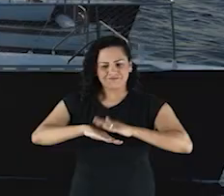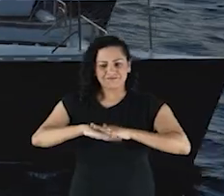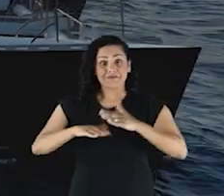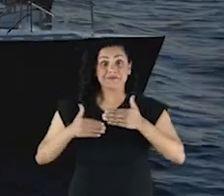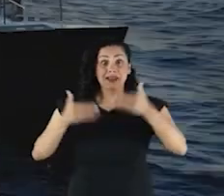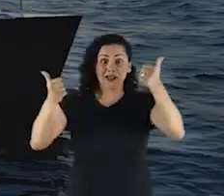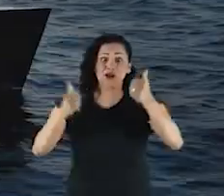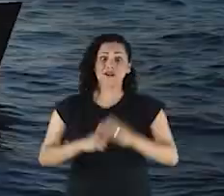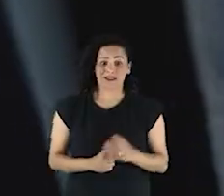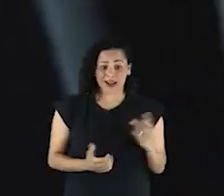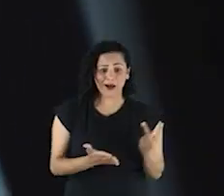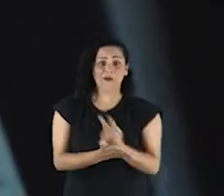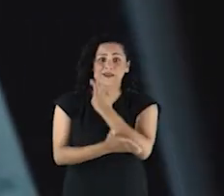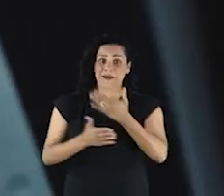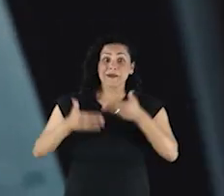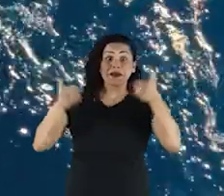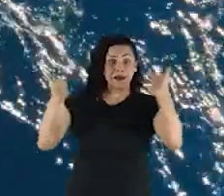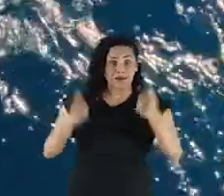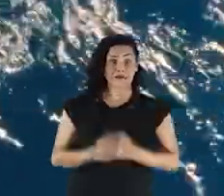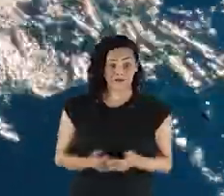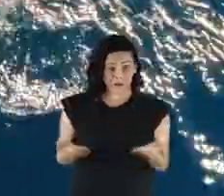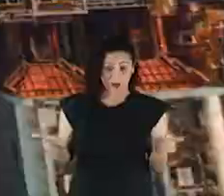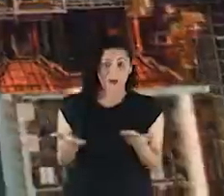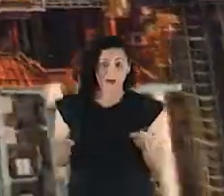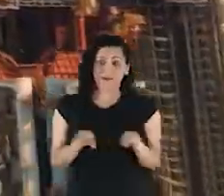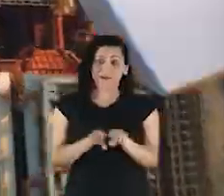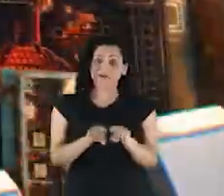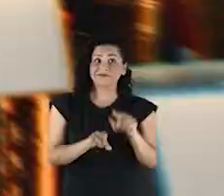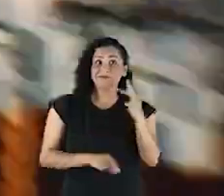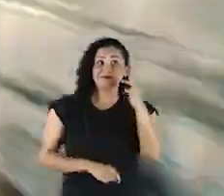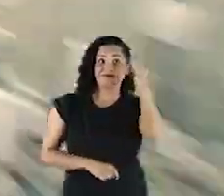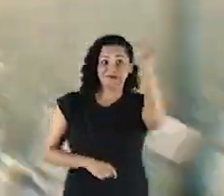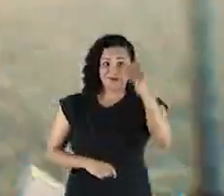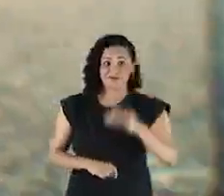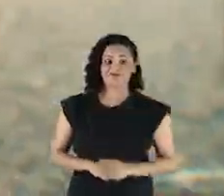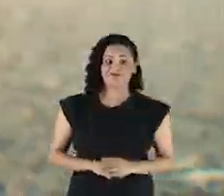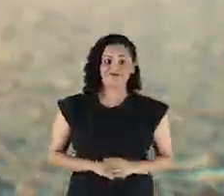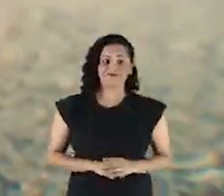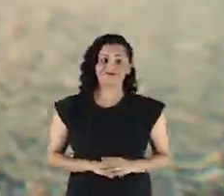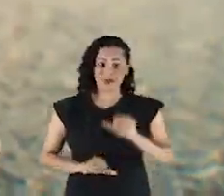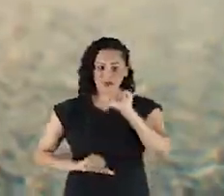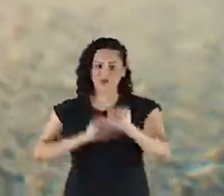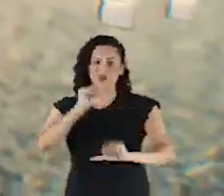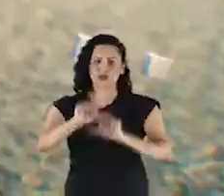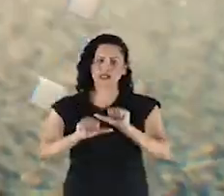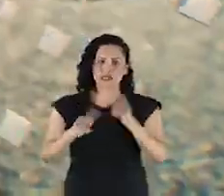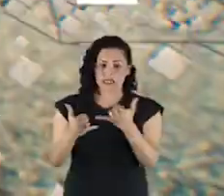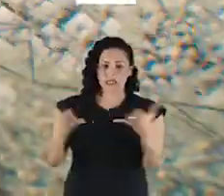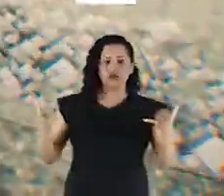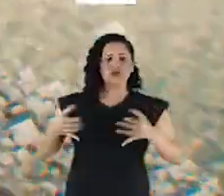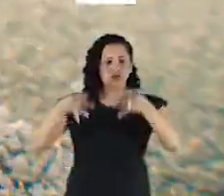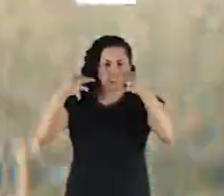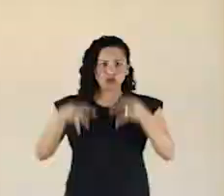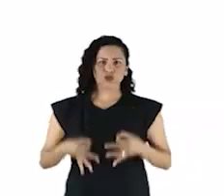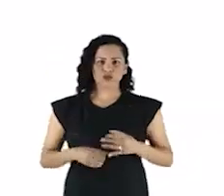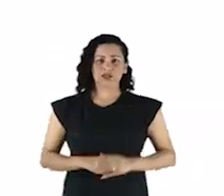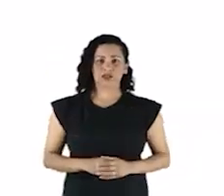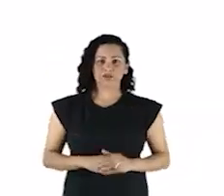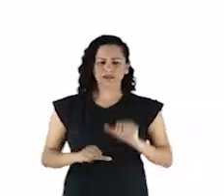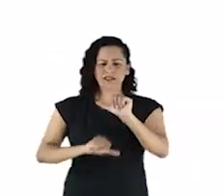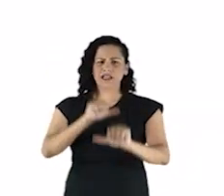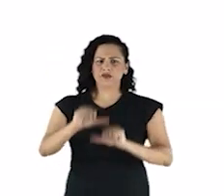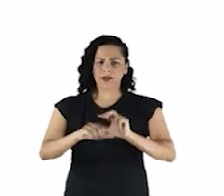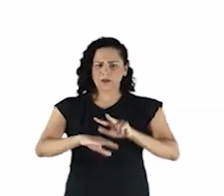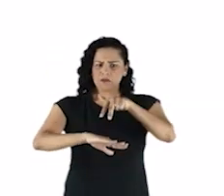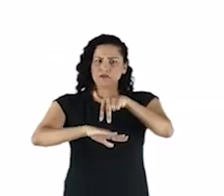melhor, o melhor acontece. No presente e no futuro, com uma transição energética justa.